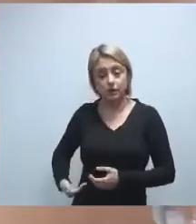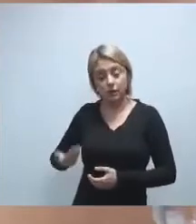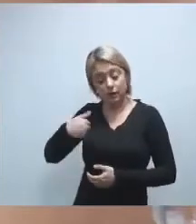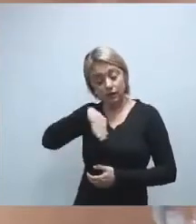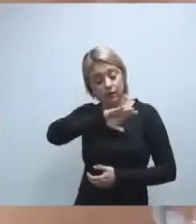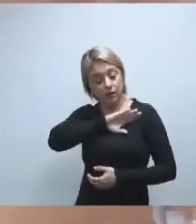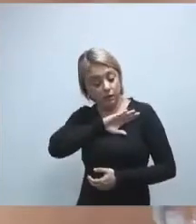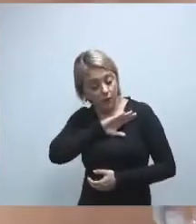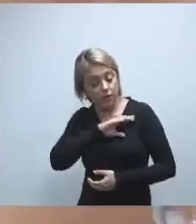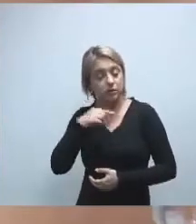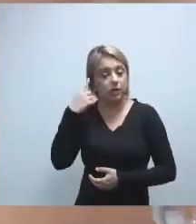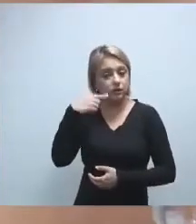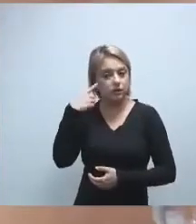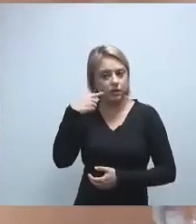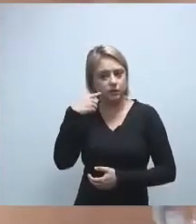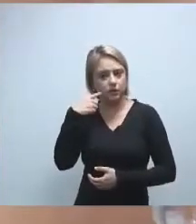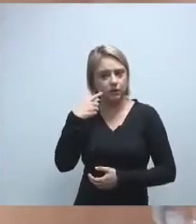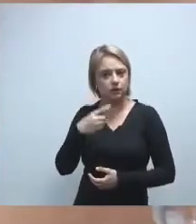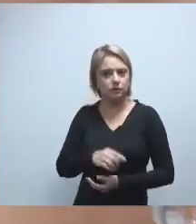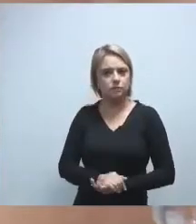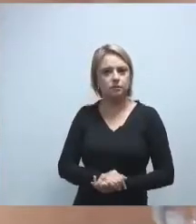atuamos como advogados